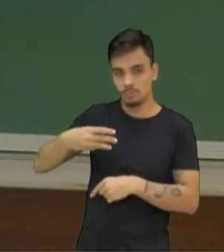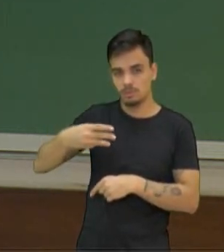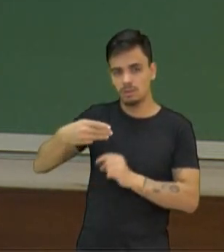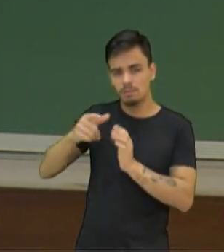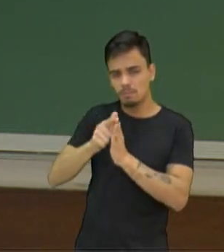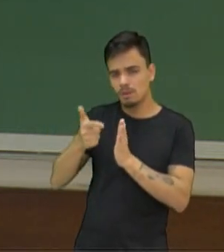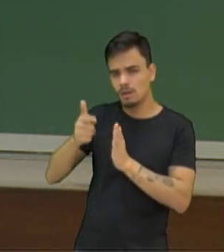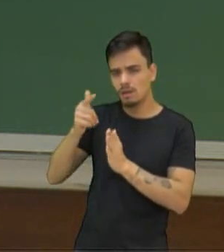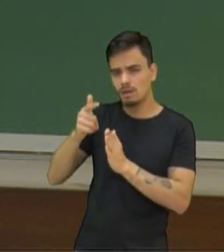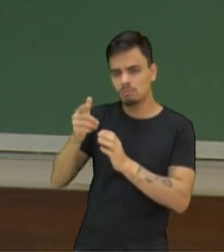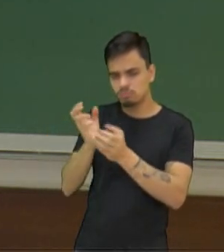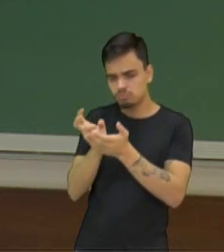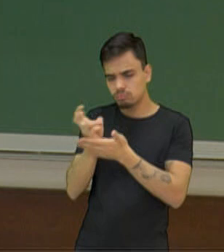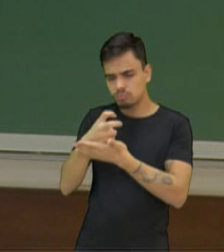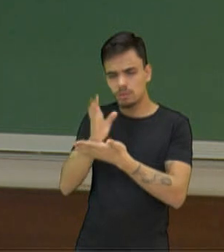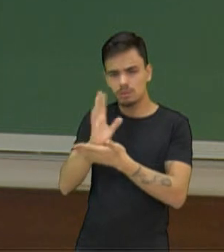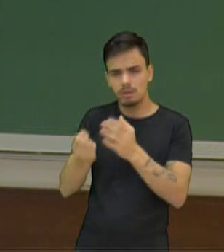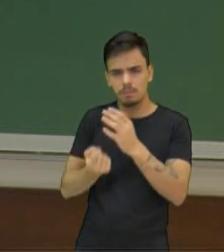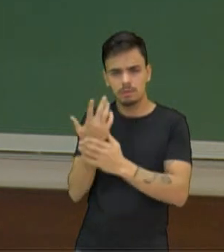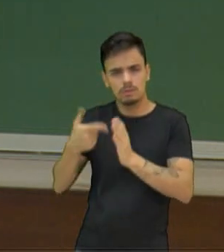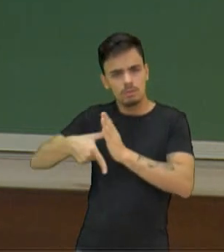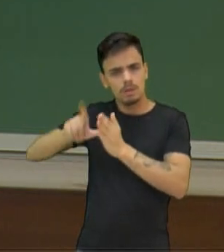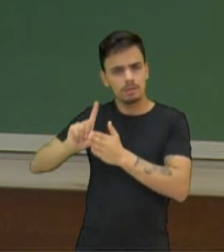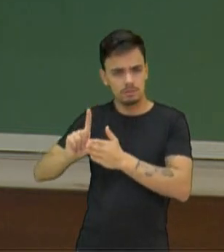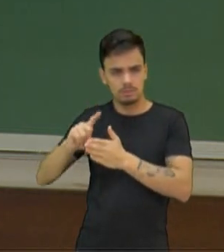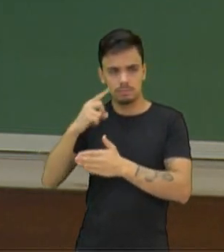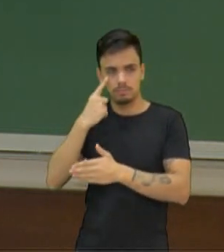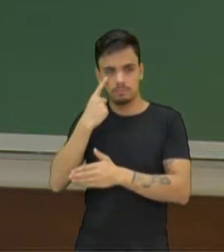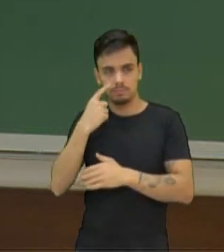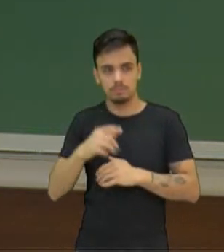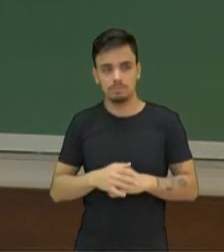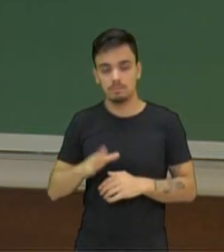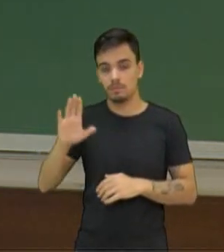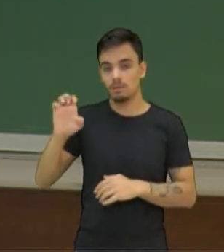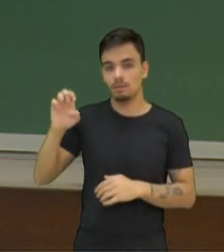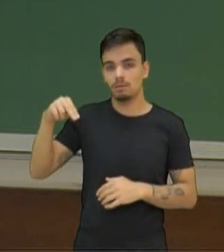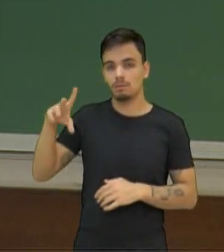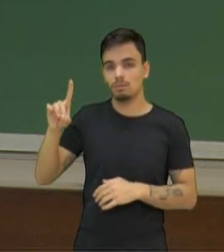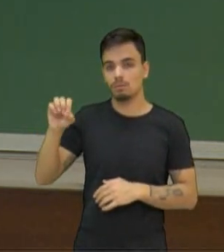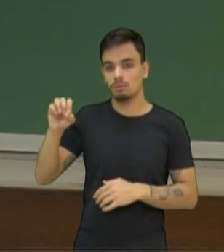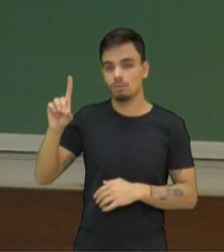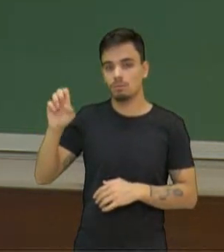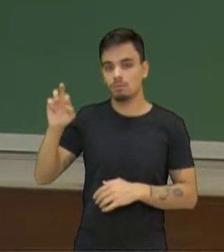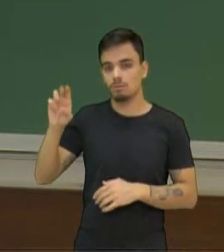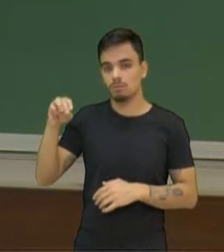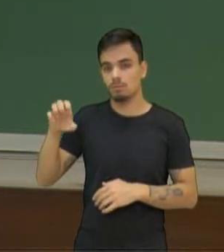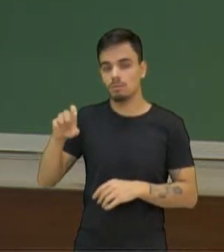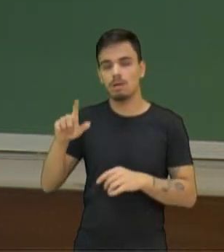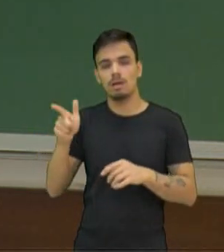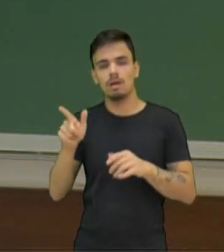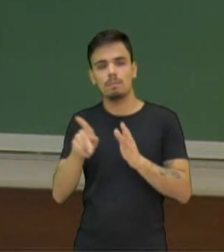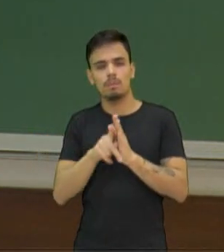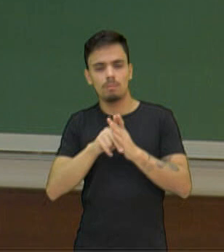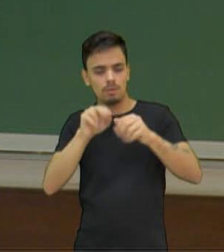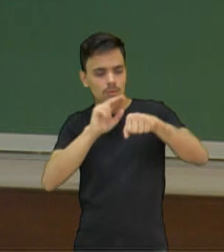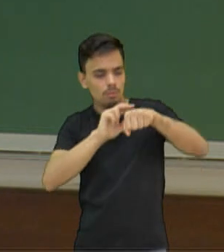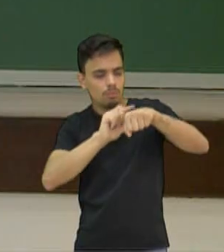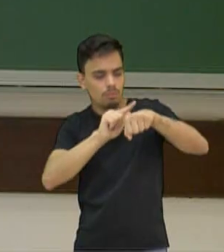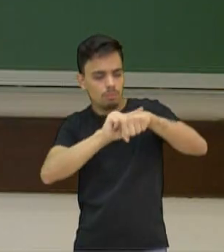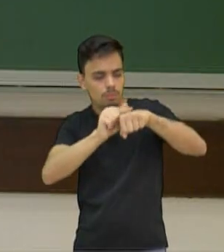lá atrás, né? Antes lá na gástrula ainda, né? A endoderme são folhetos embrionários, são